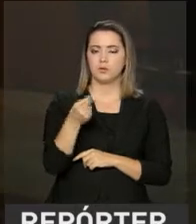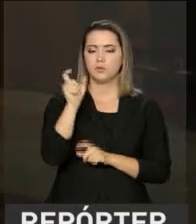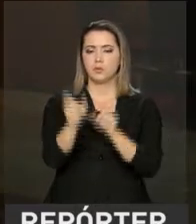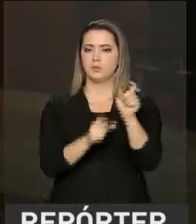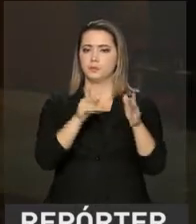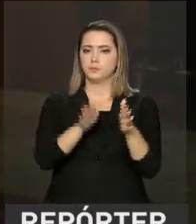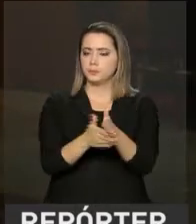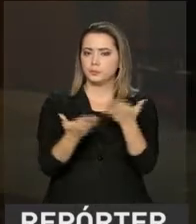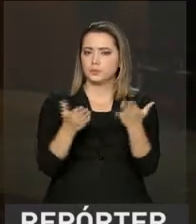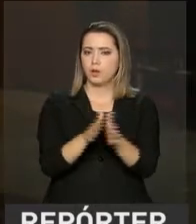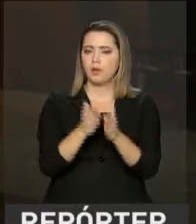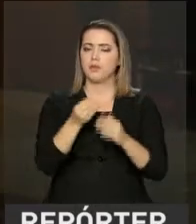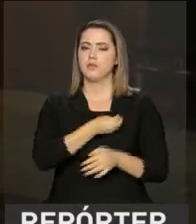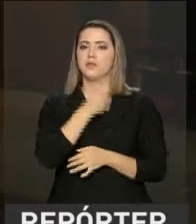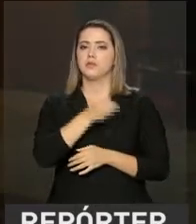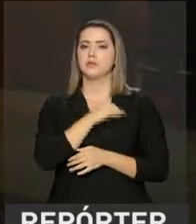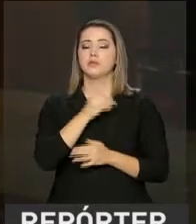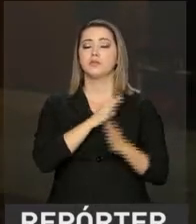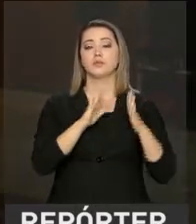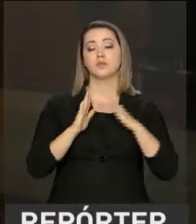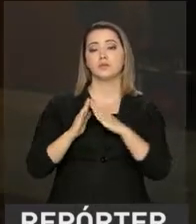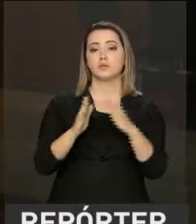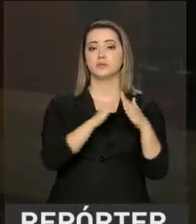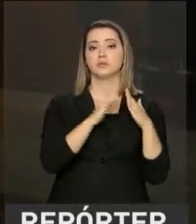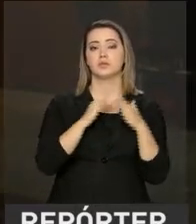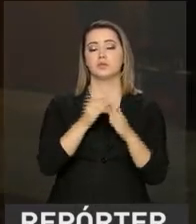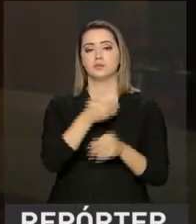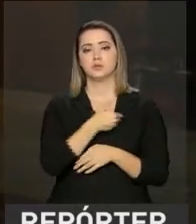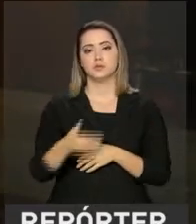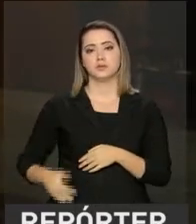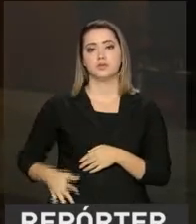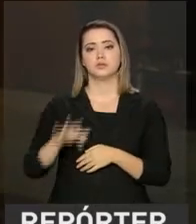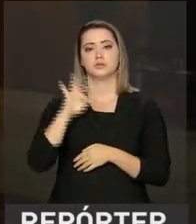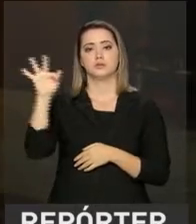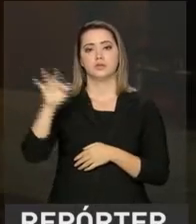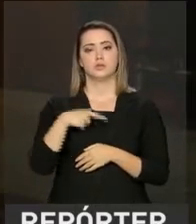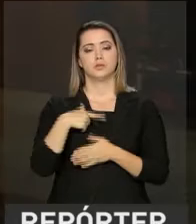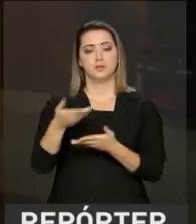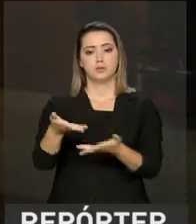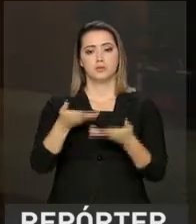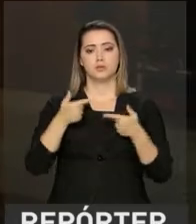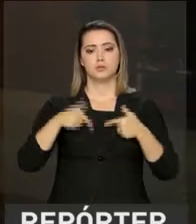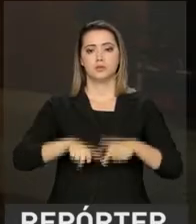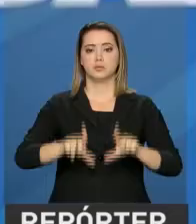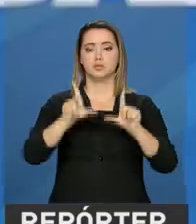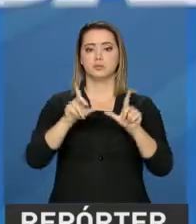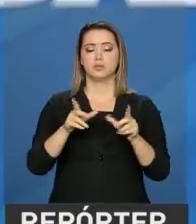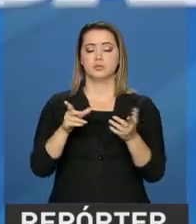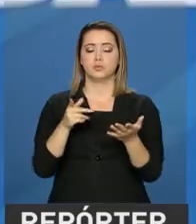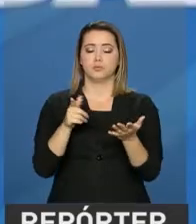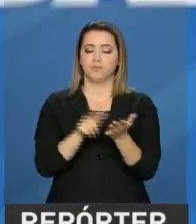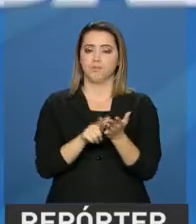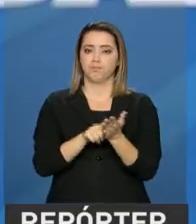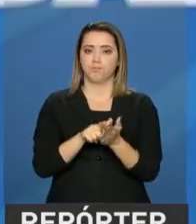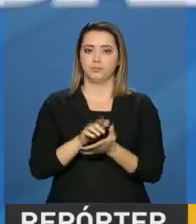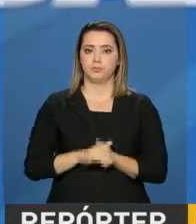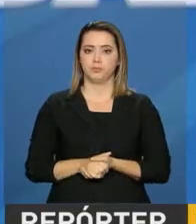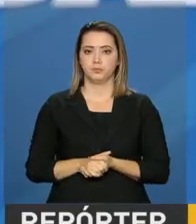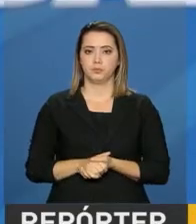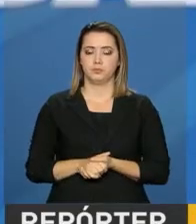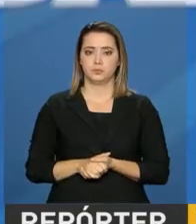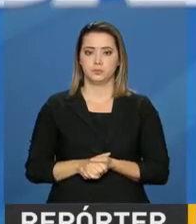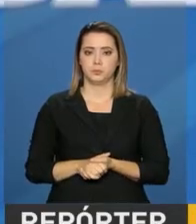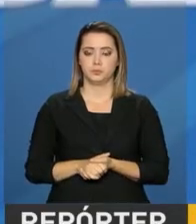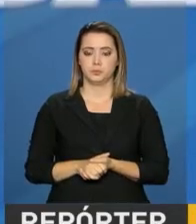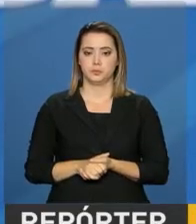renda que moram em imóveis da união recebeu um título definitivo a propriedade essa medida tem